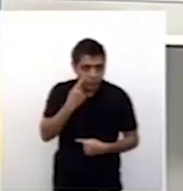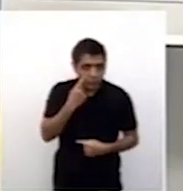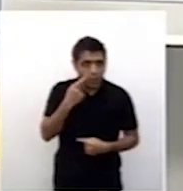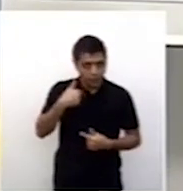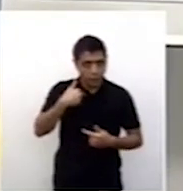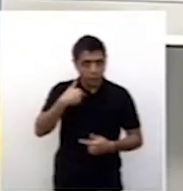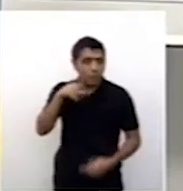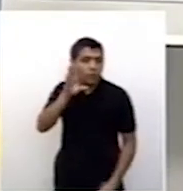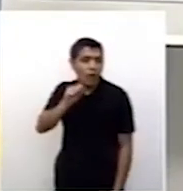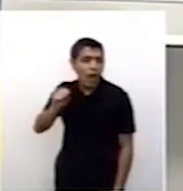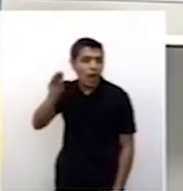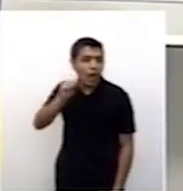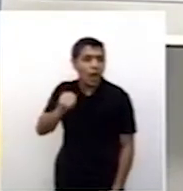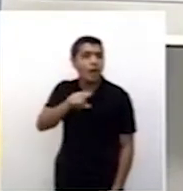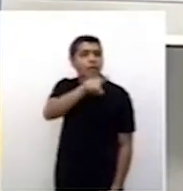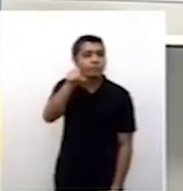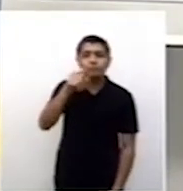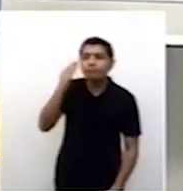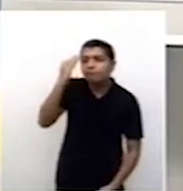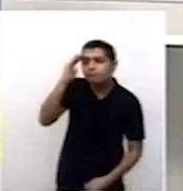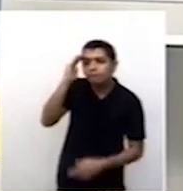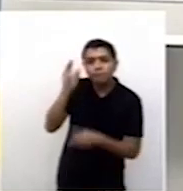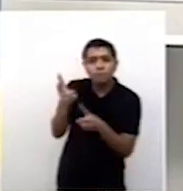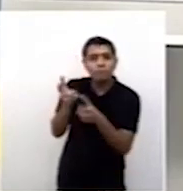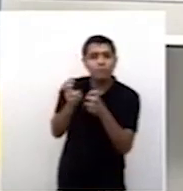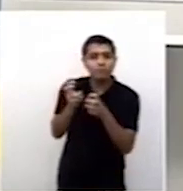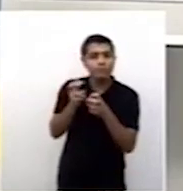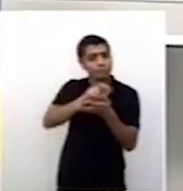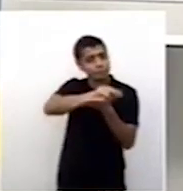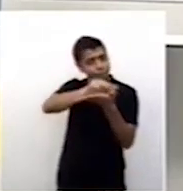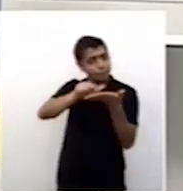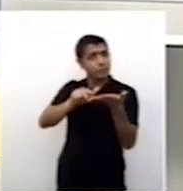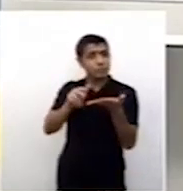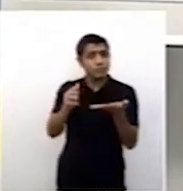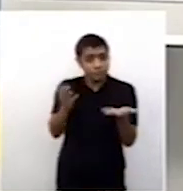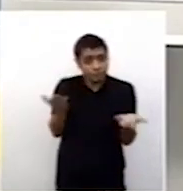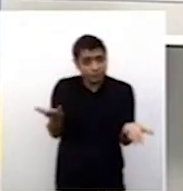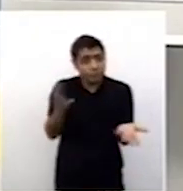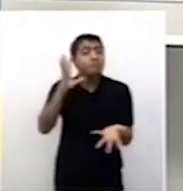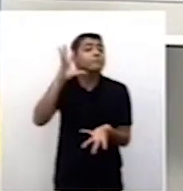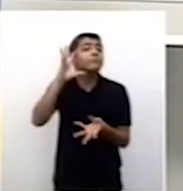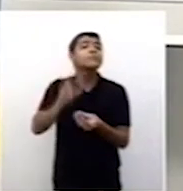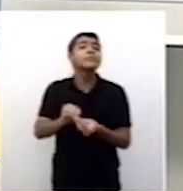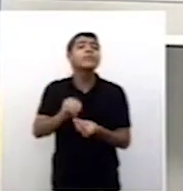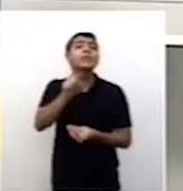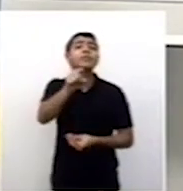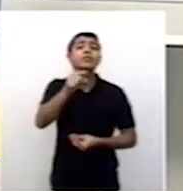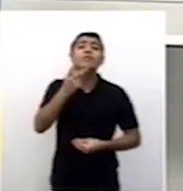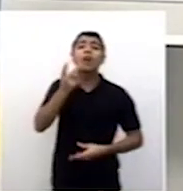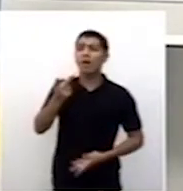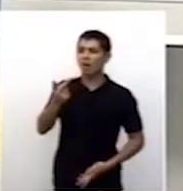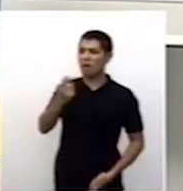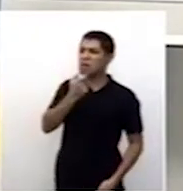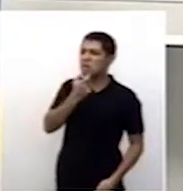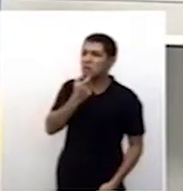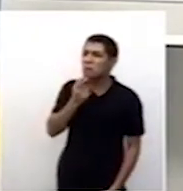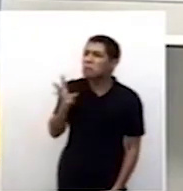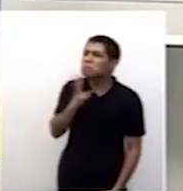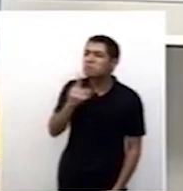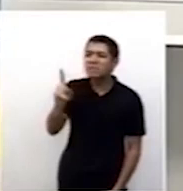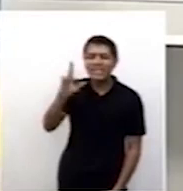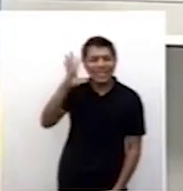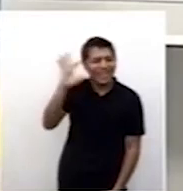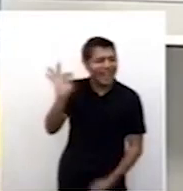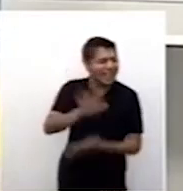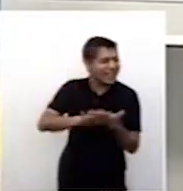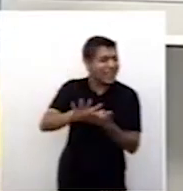é? Portanto, não dá para você dizer que você não entende nada de inglês. O inglês faz parte do nosso cotidiano, ele está aí no